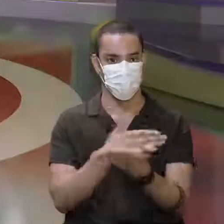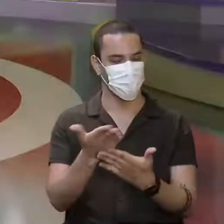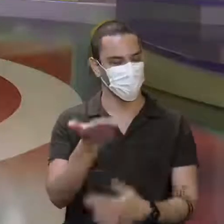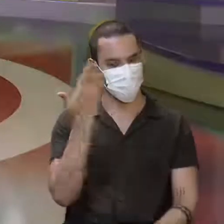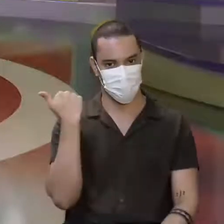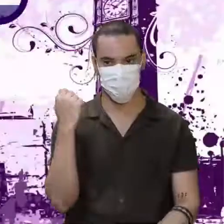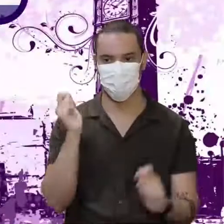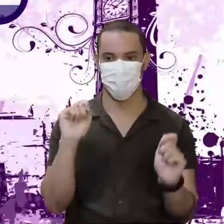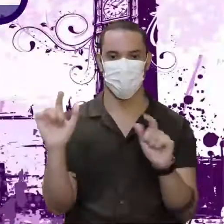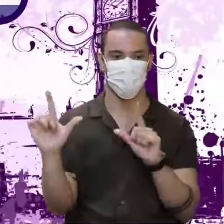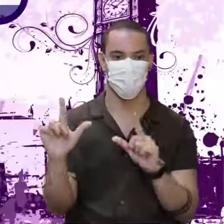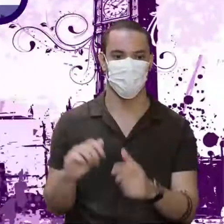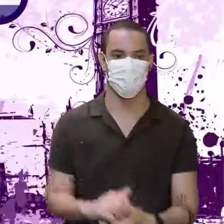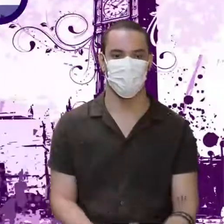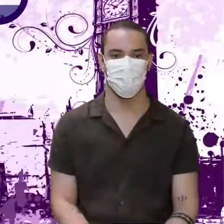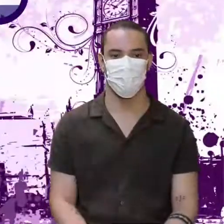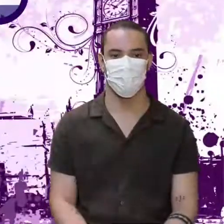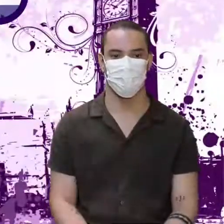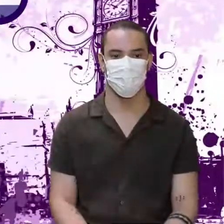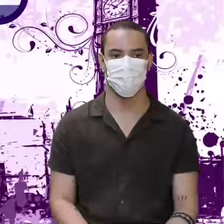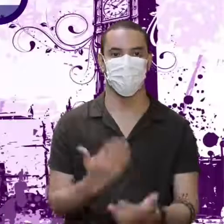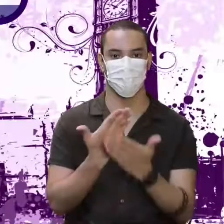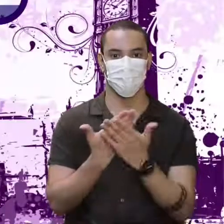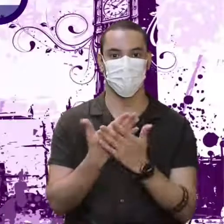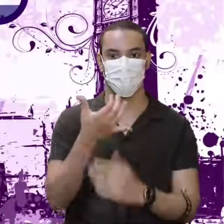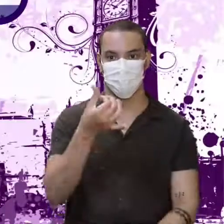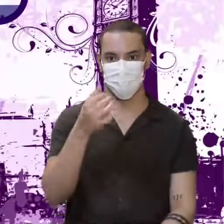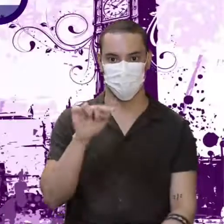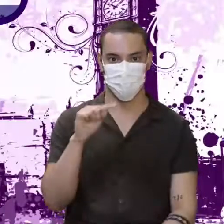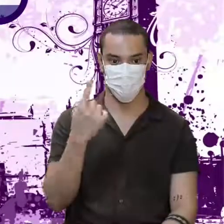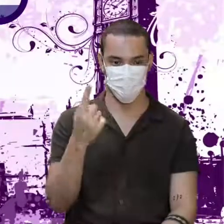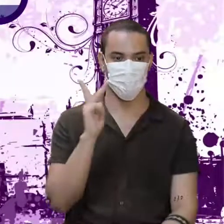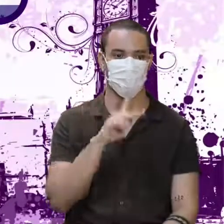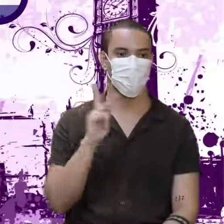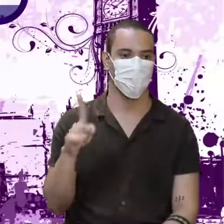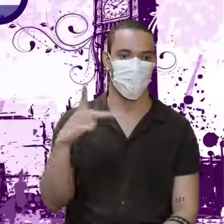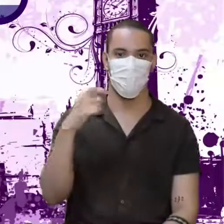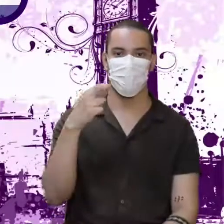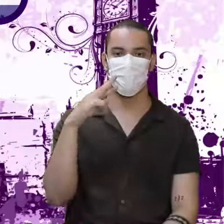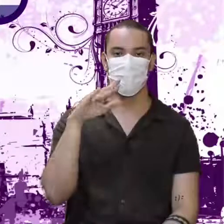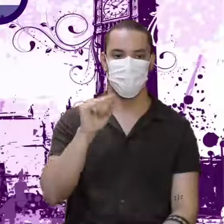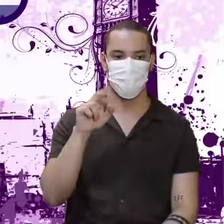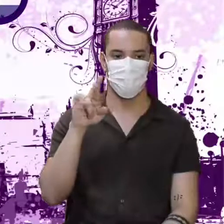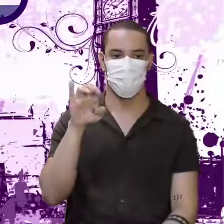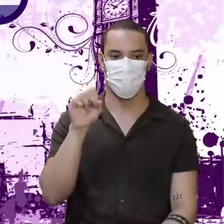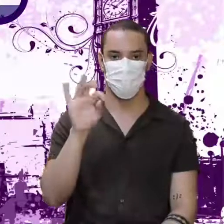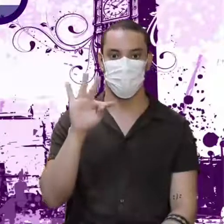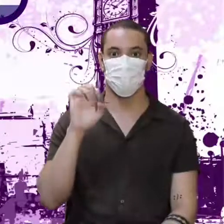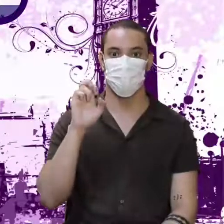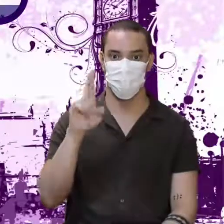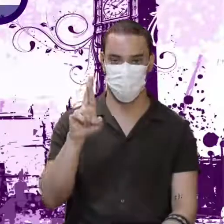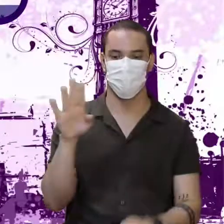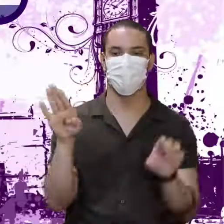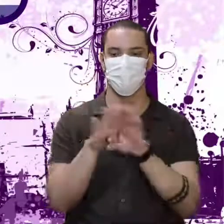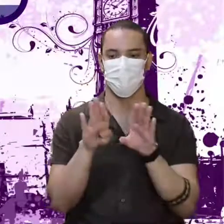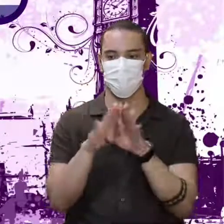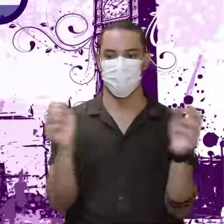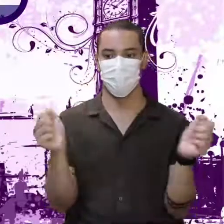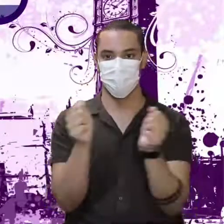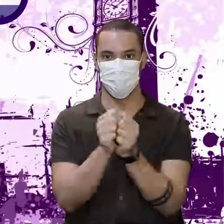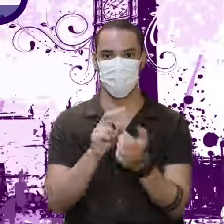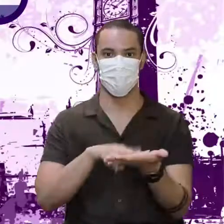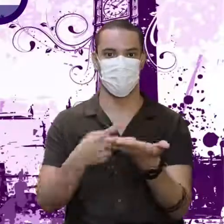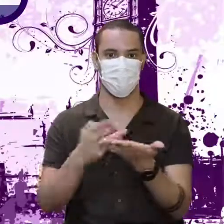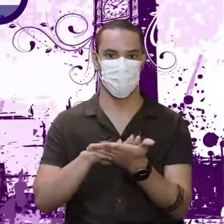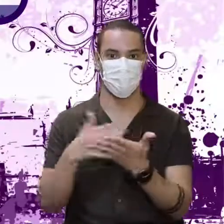Let's begin, para a tela. Olha aí, aula 6.1 com a teacher Patrícia Rechier. It's a pleasure. E também estamos aqui com o